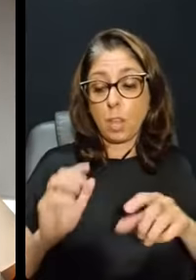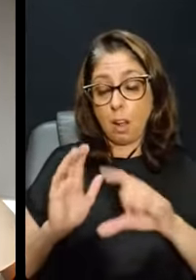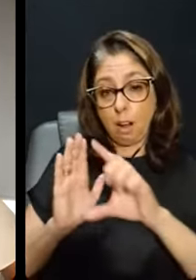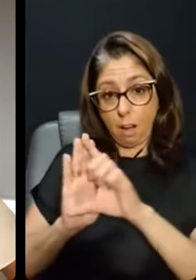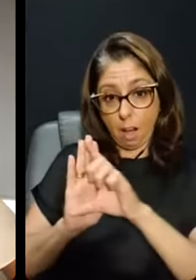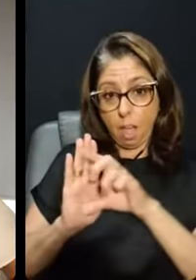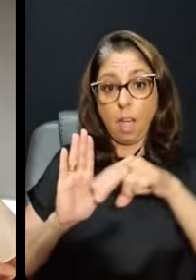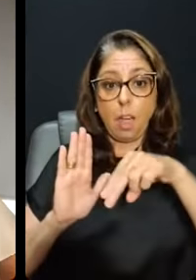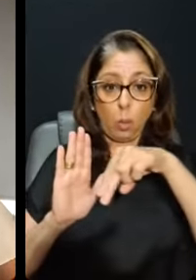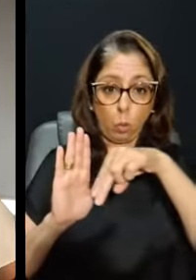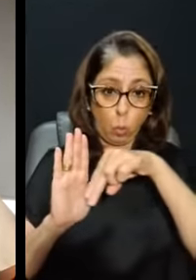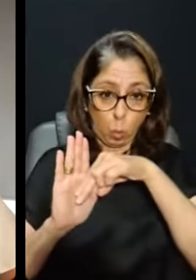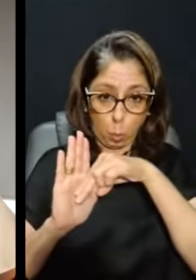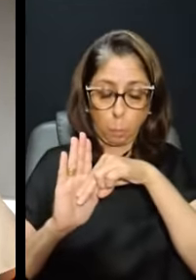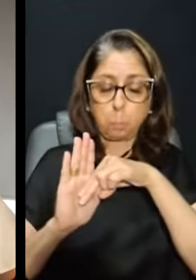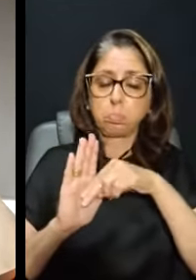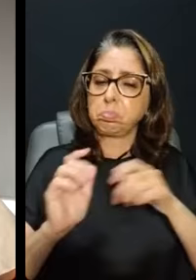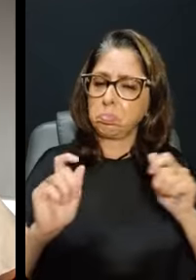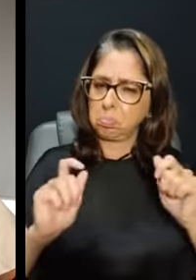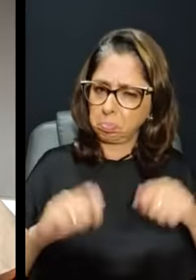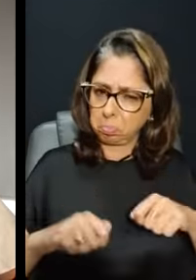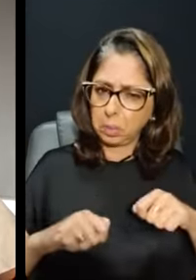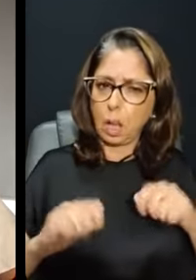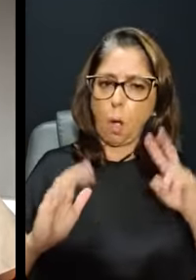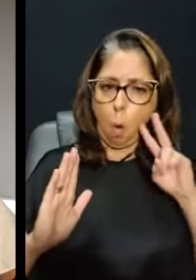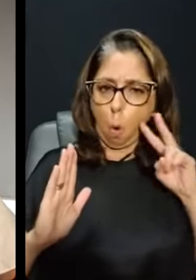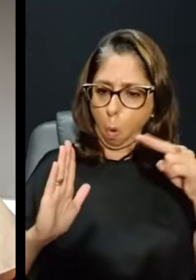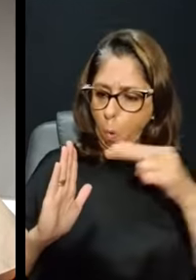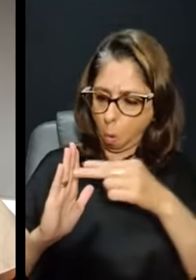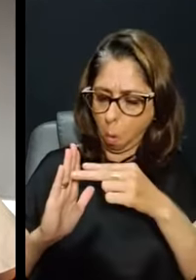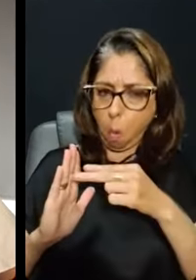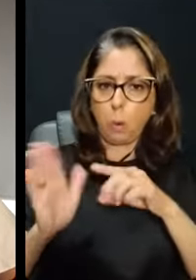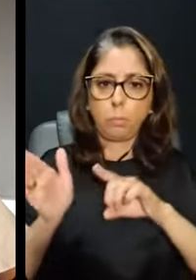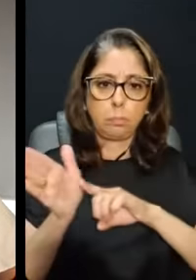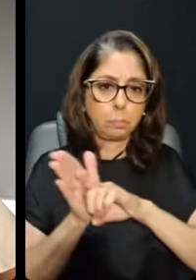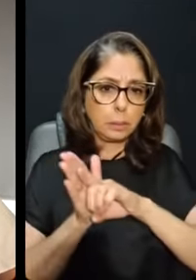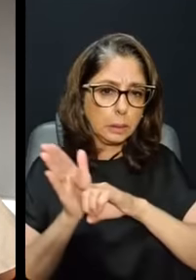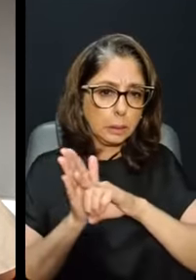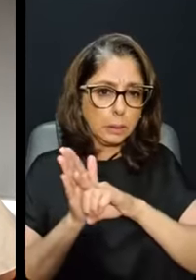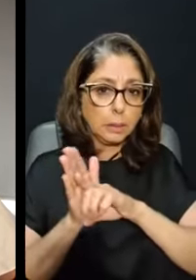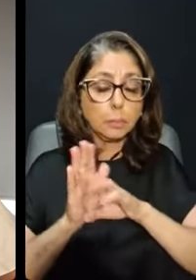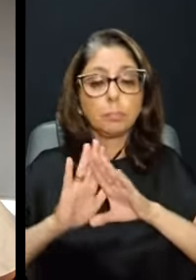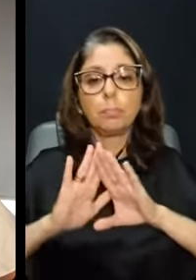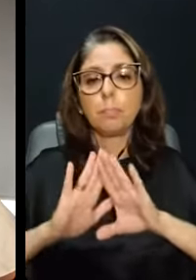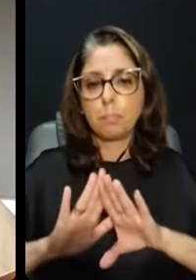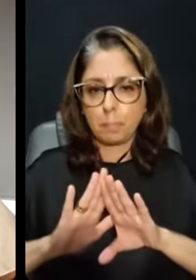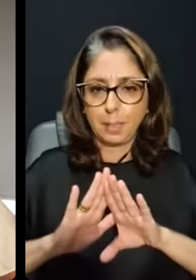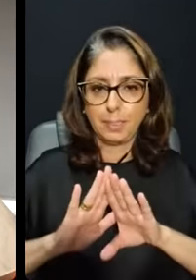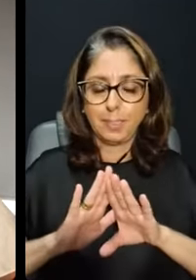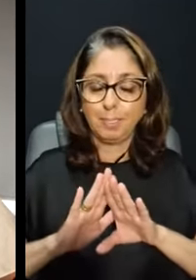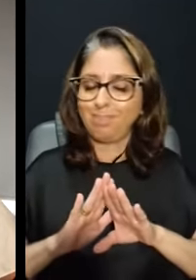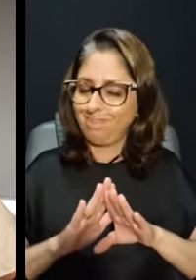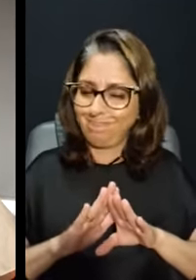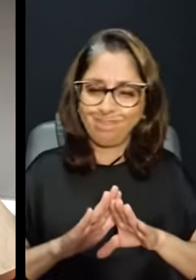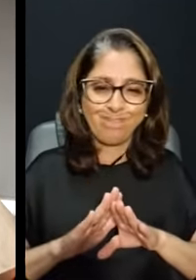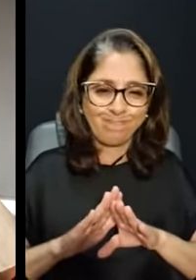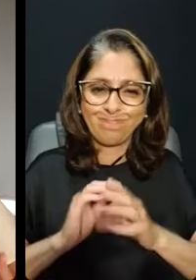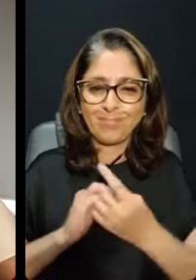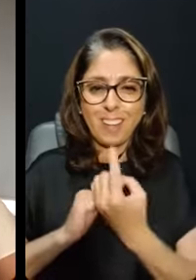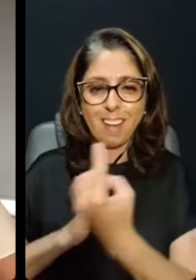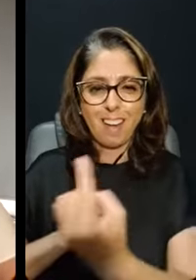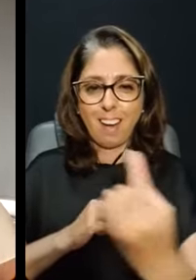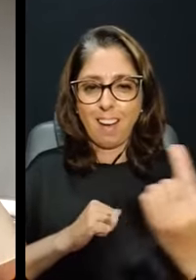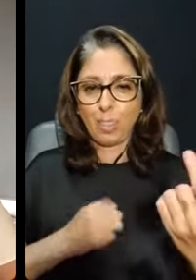parâmetros norteadores e iniciais, mas que muitas vezes a escolha vai estar no profissional, a tomada de